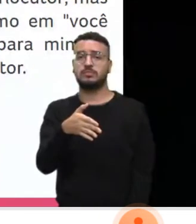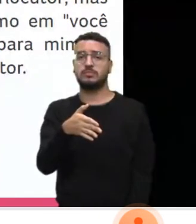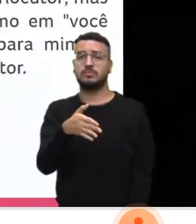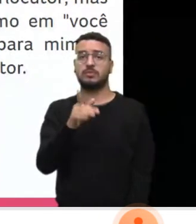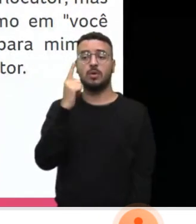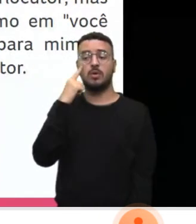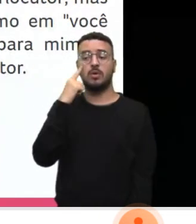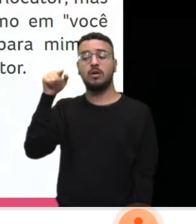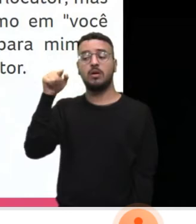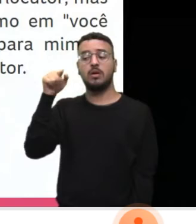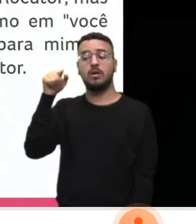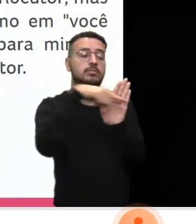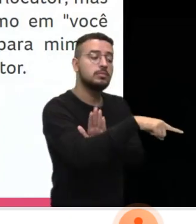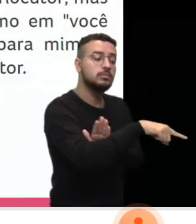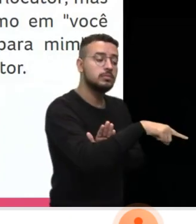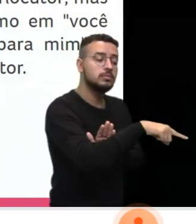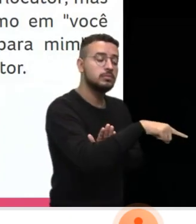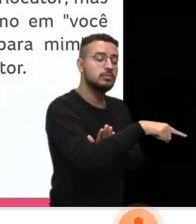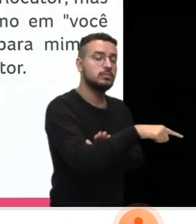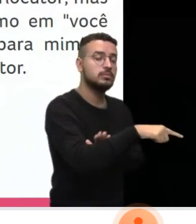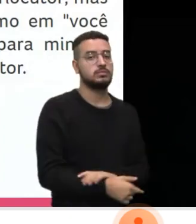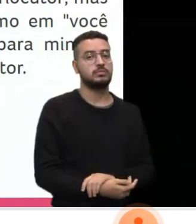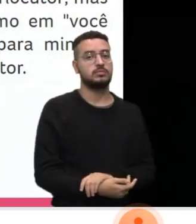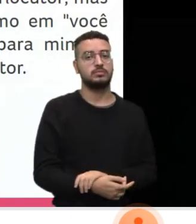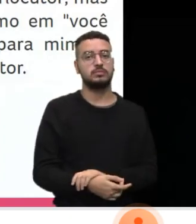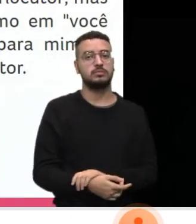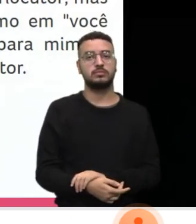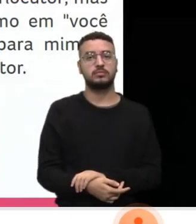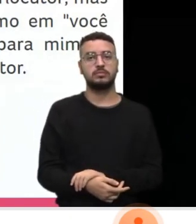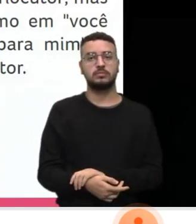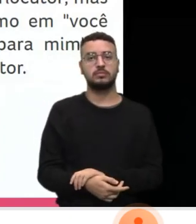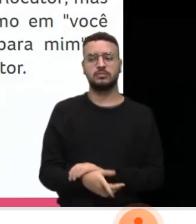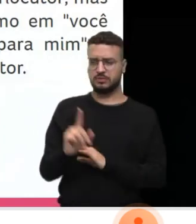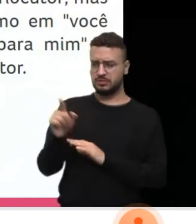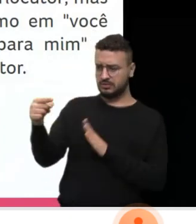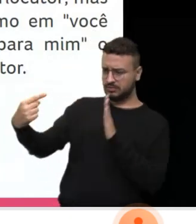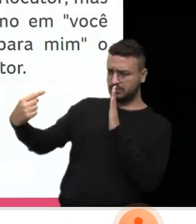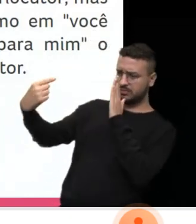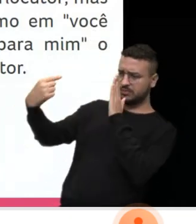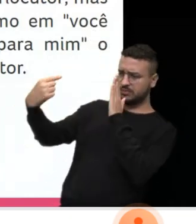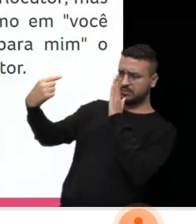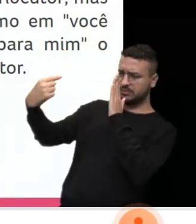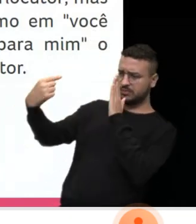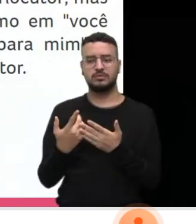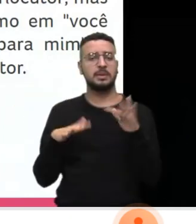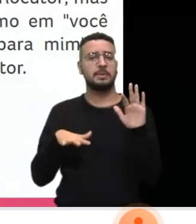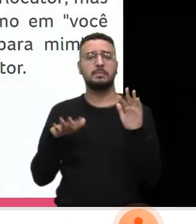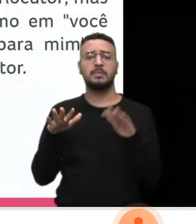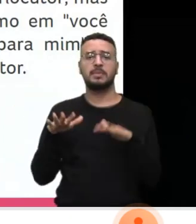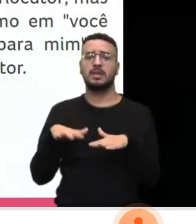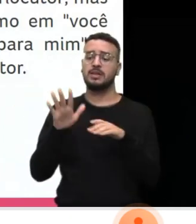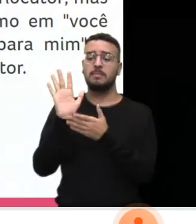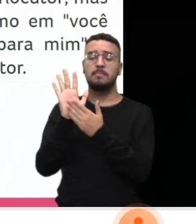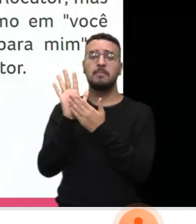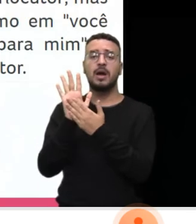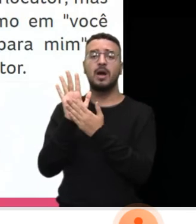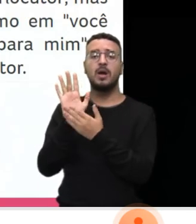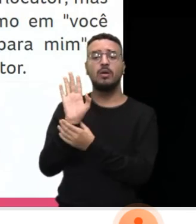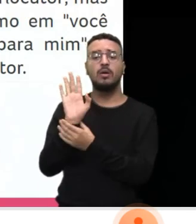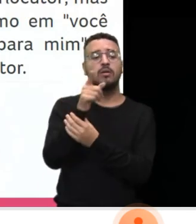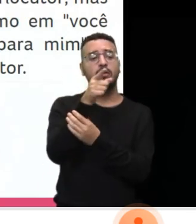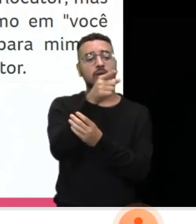e se esse fala assim, olha, você perguntou para mim, é o contrário, na direção da mão. E a gente não vai